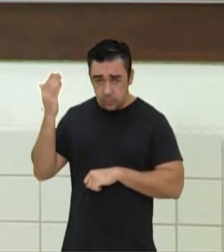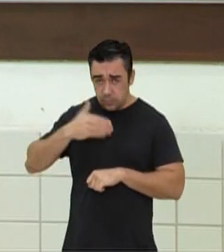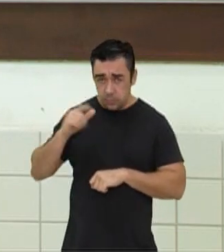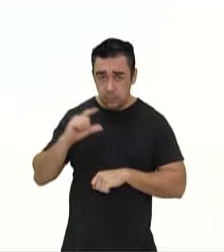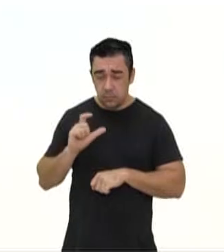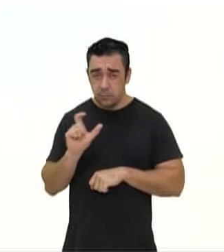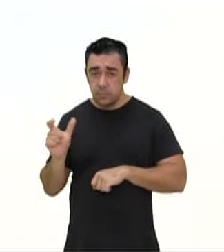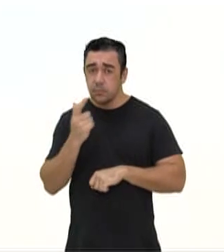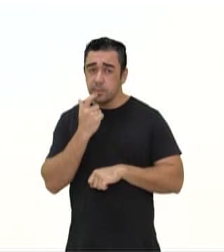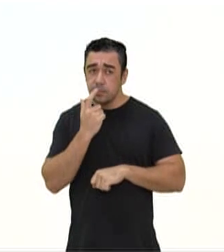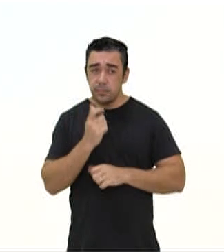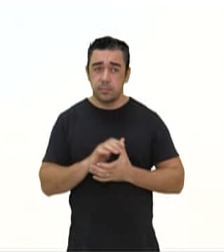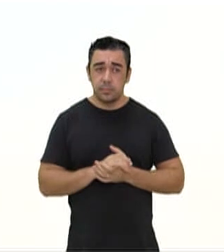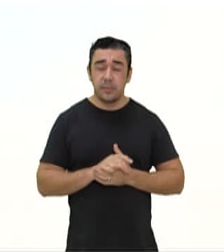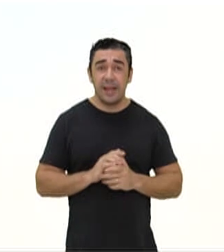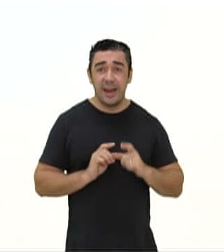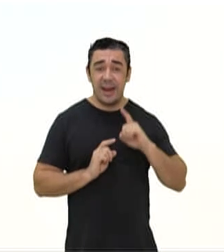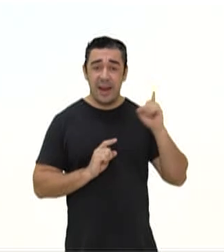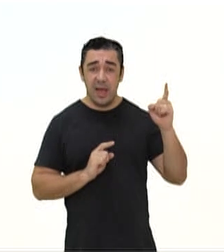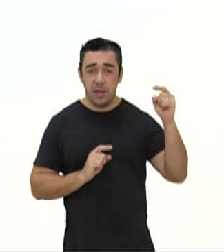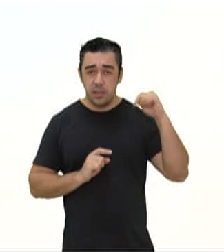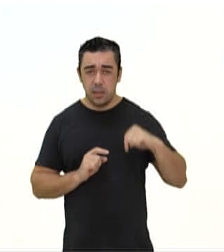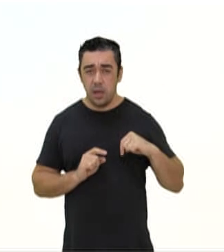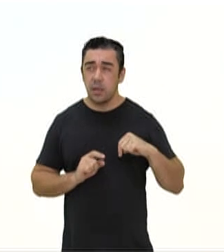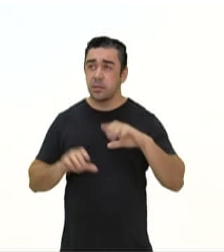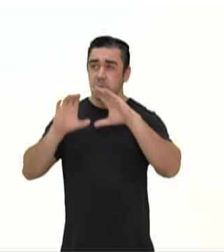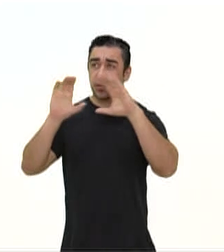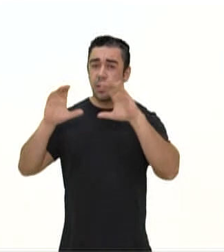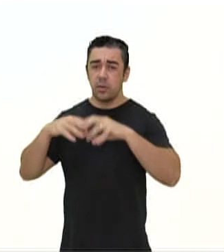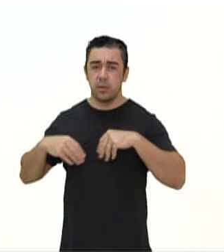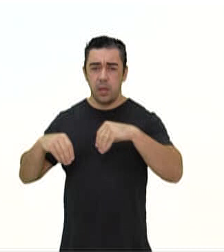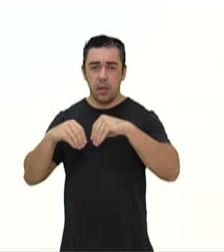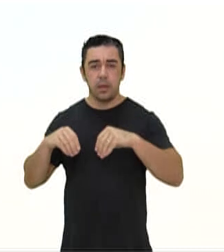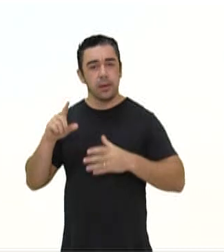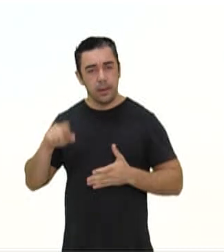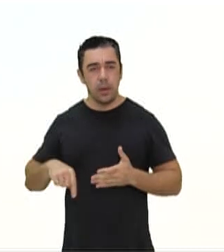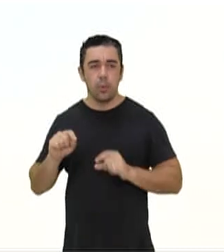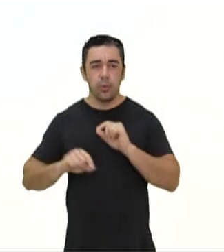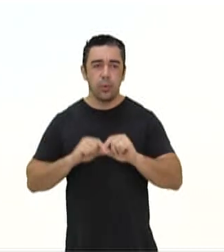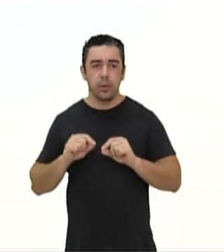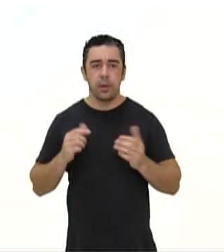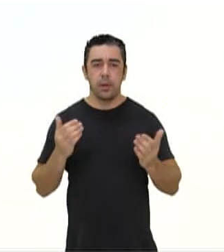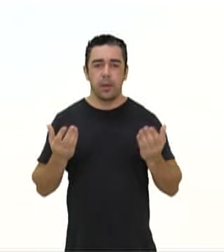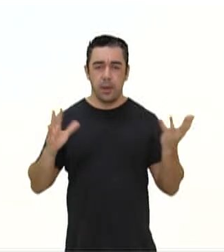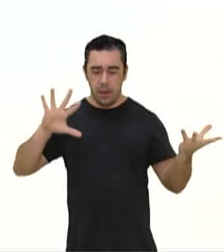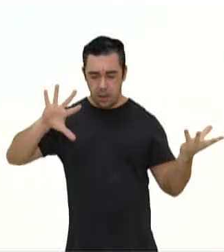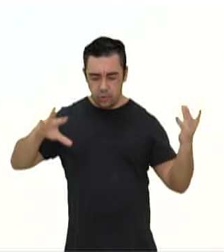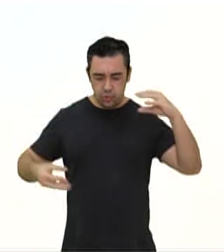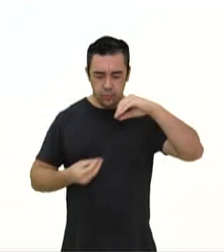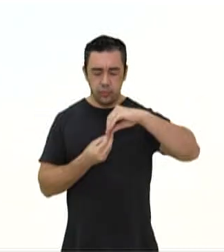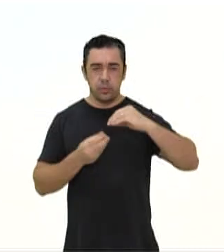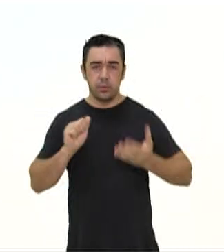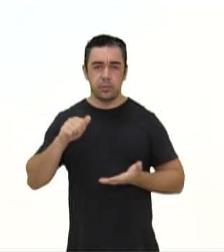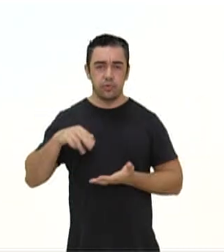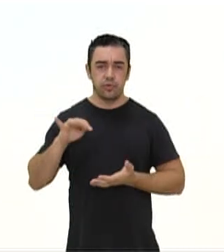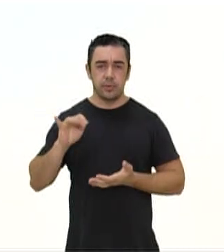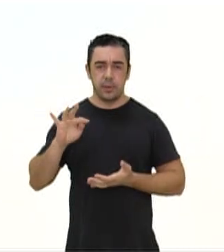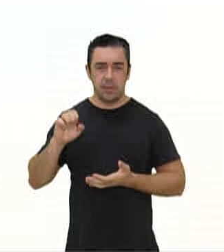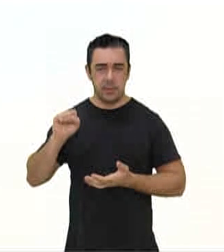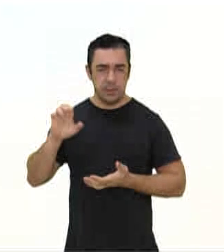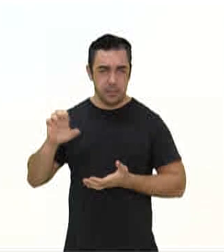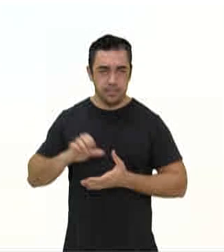palavras em destaque? Ó, lá e cá, céu e terra, sem dúvida nenhuma, né, pessoal? Antítese.